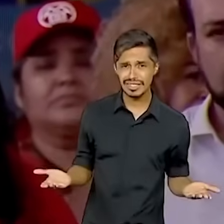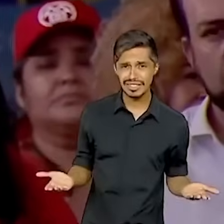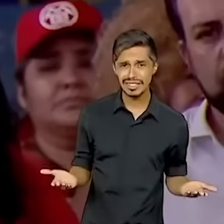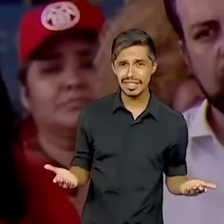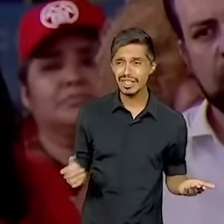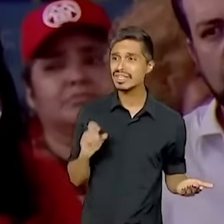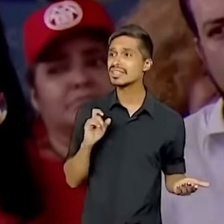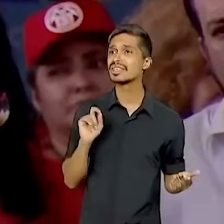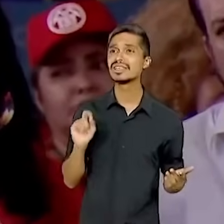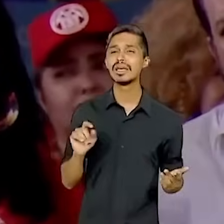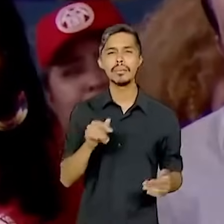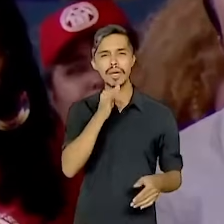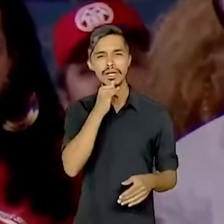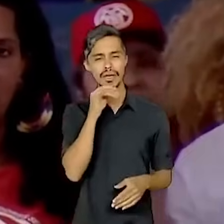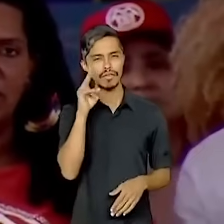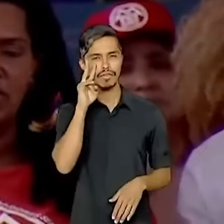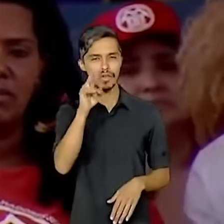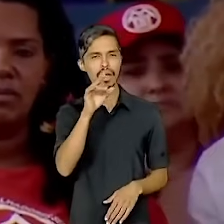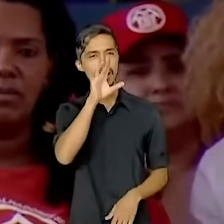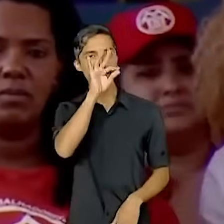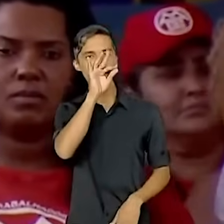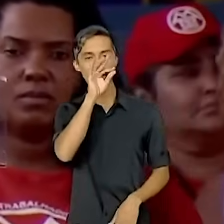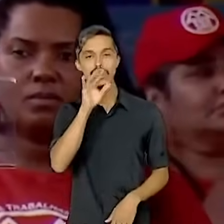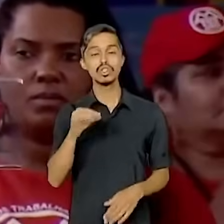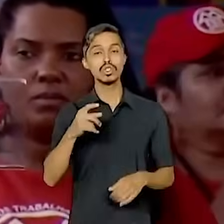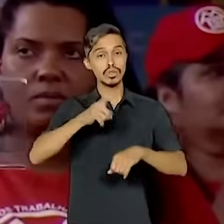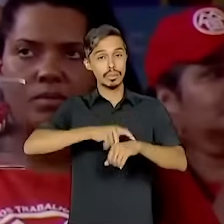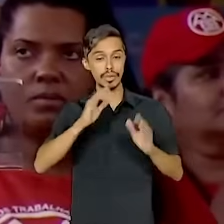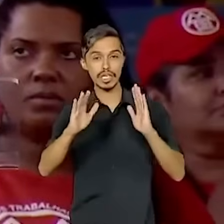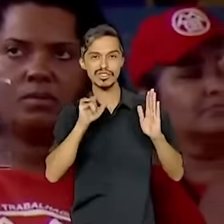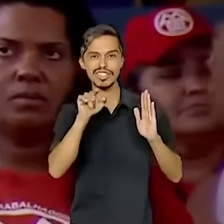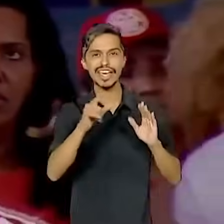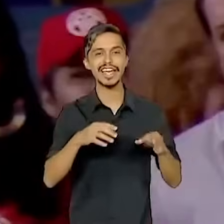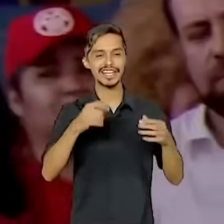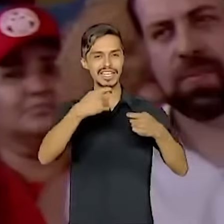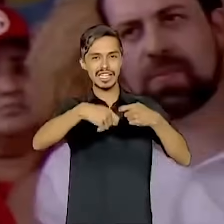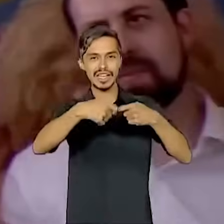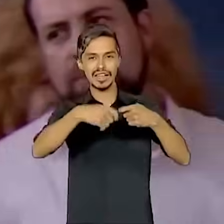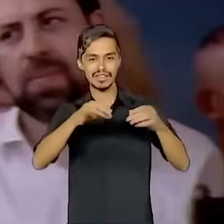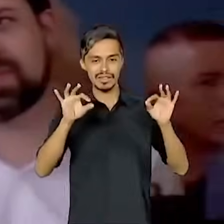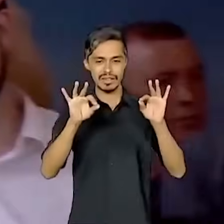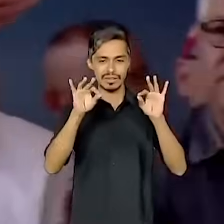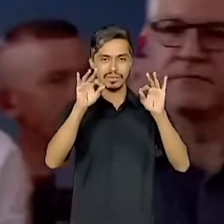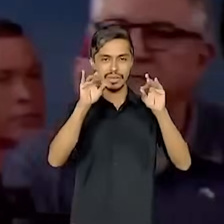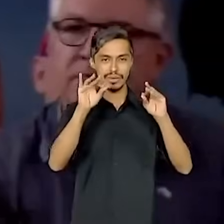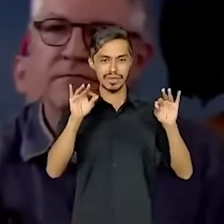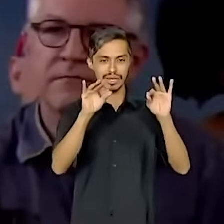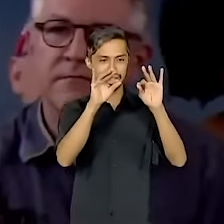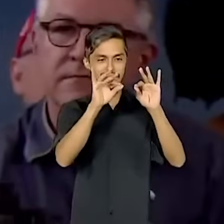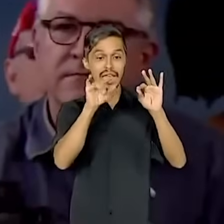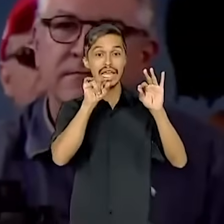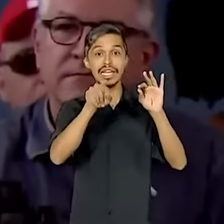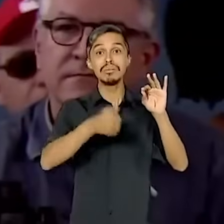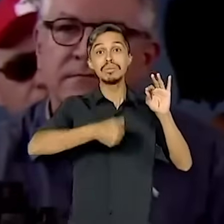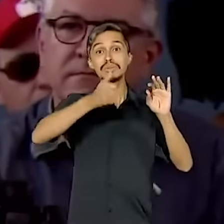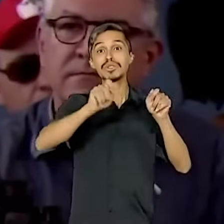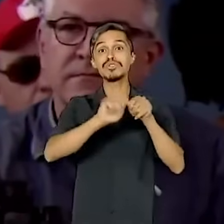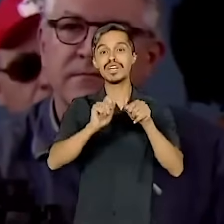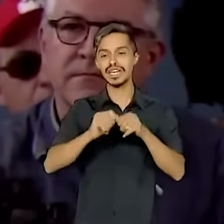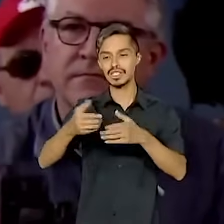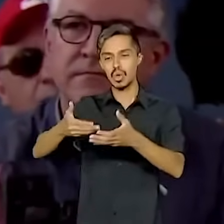Vocês já viram um passarinho? Quando chega a época do acasalamento, a primeira coisa que ele faz é construir o seu